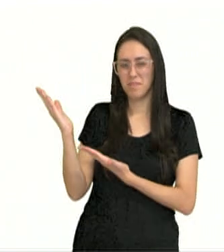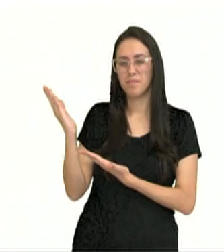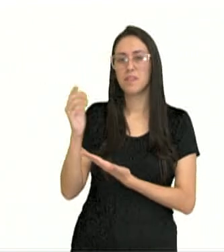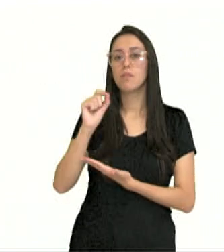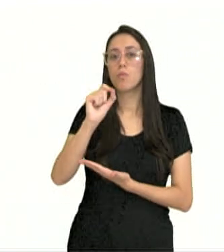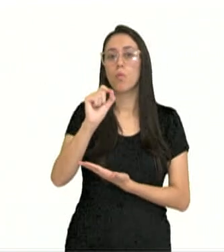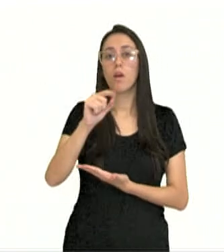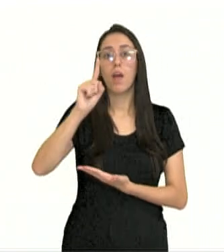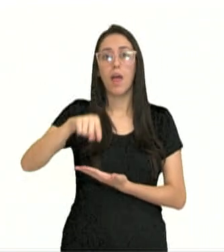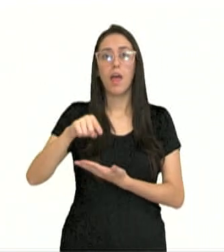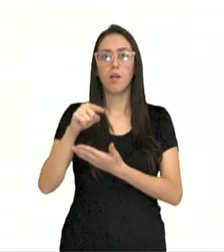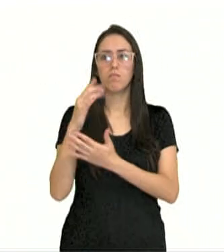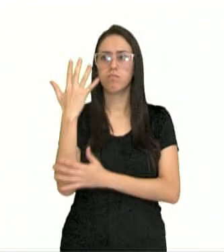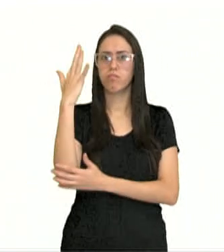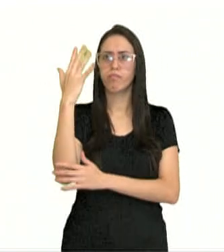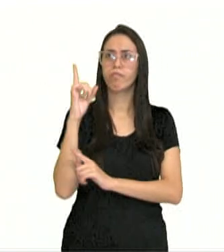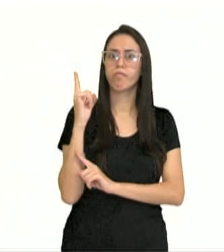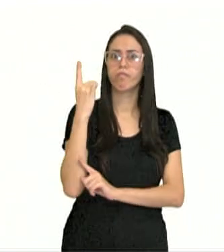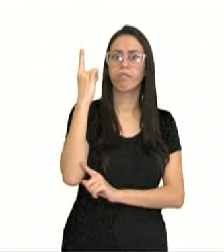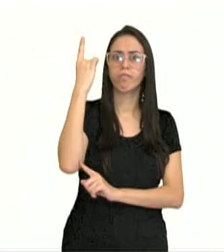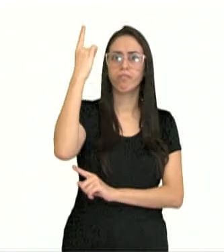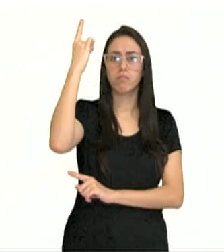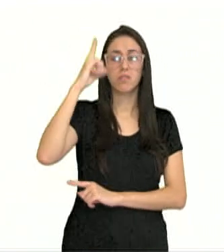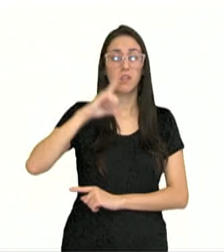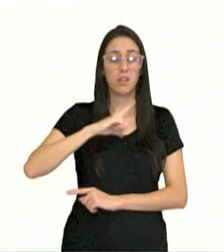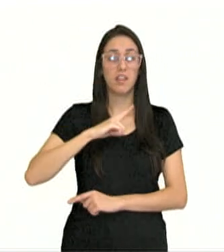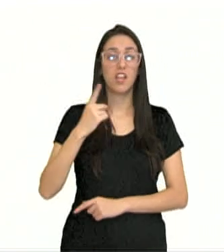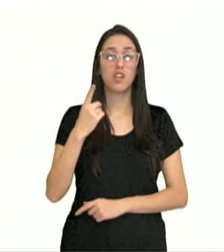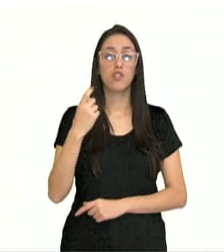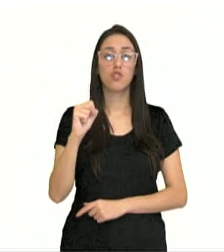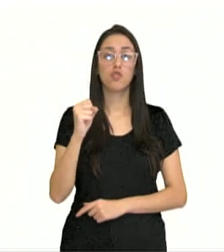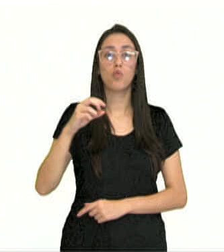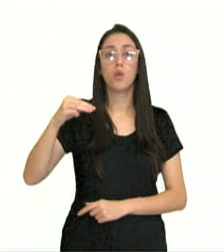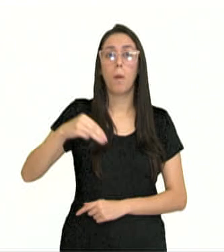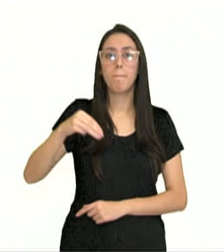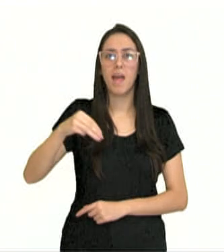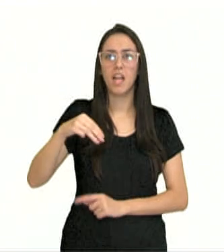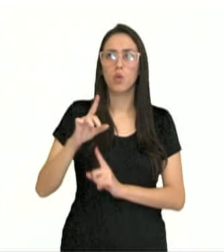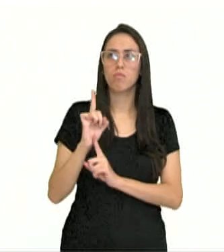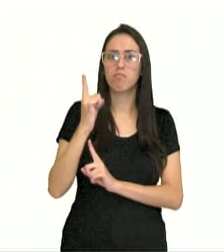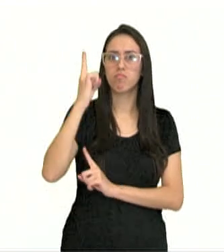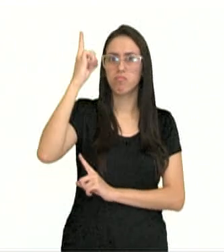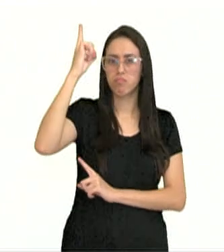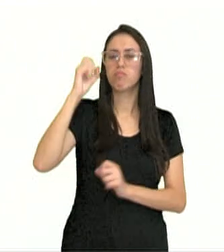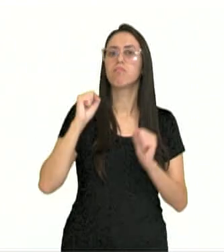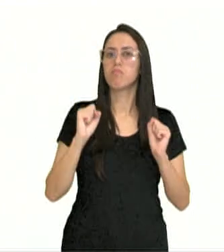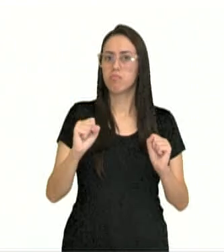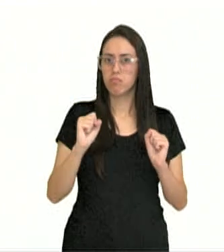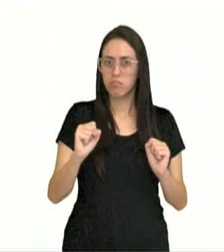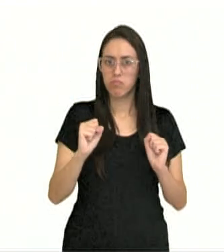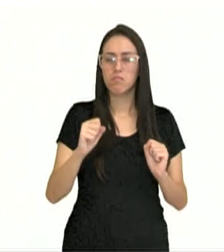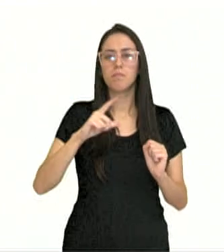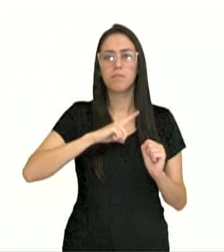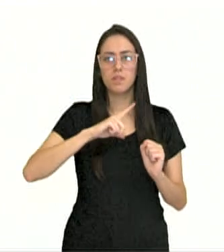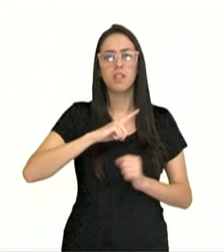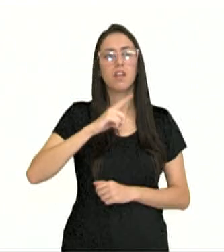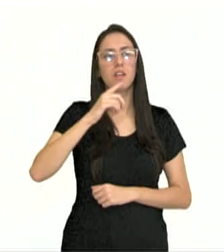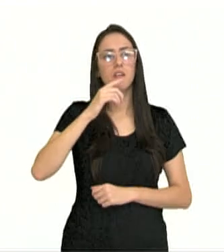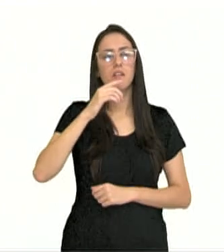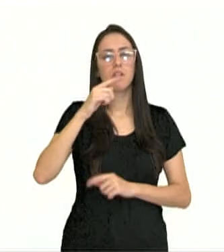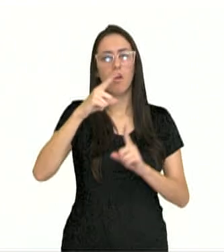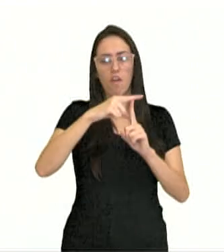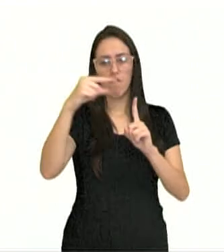plantas grandes, que podem atingir mais de 18 metros de altura. Suas folhas estão distribuídas